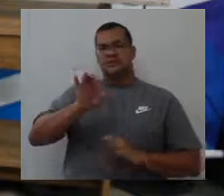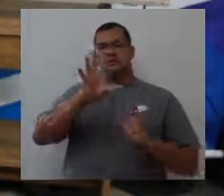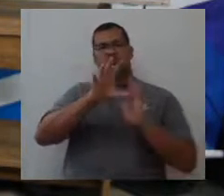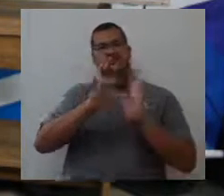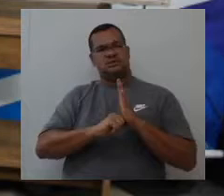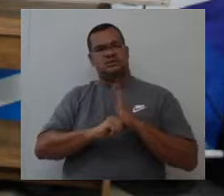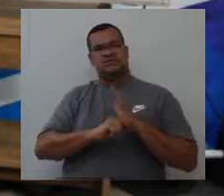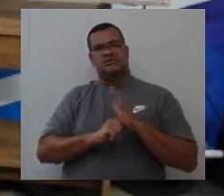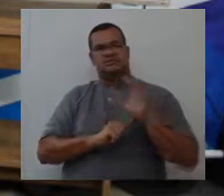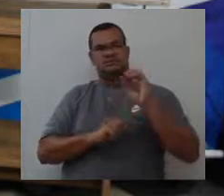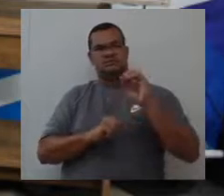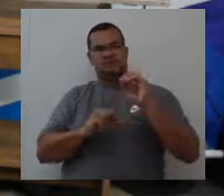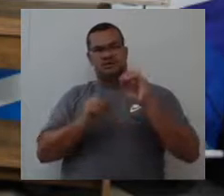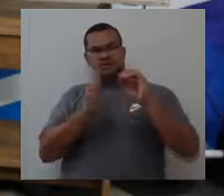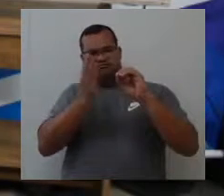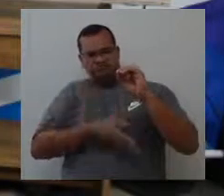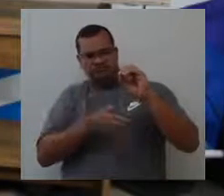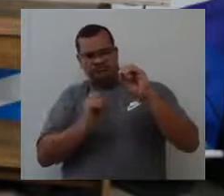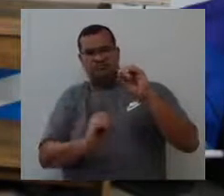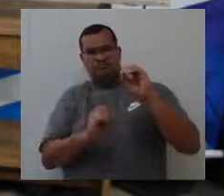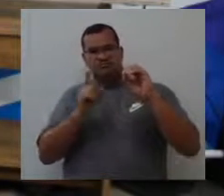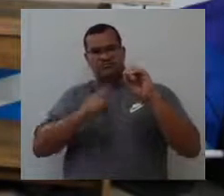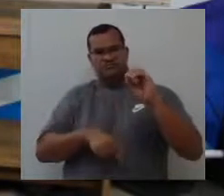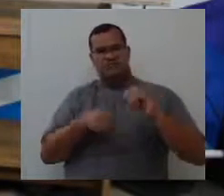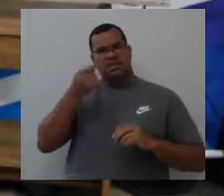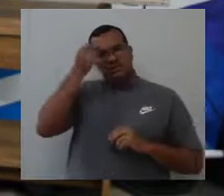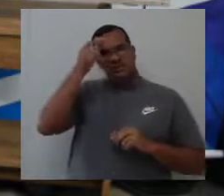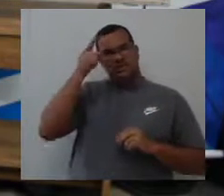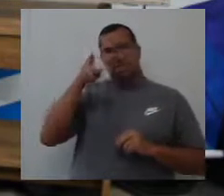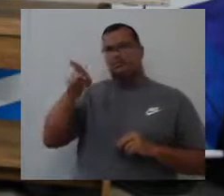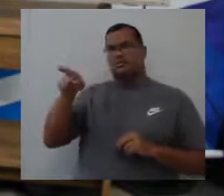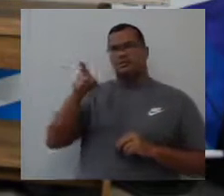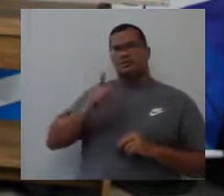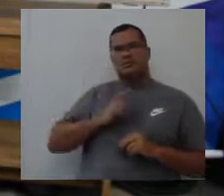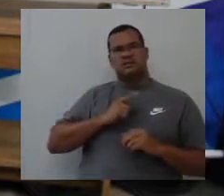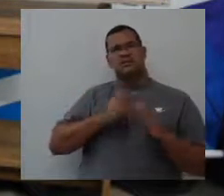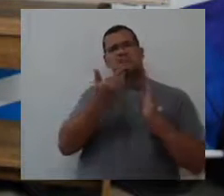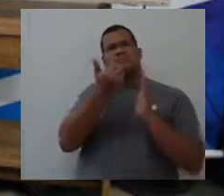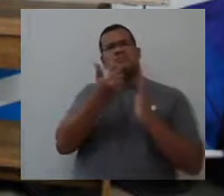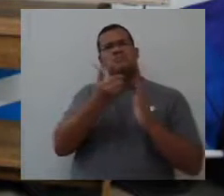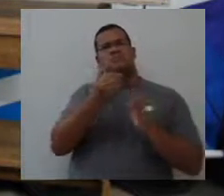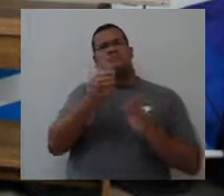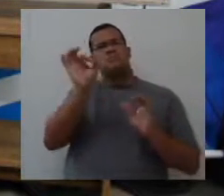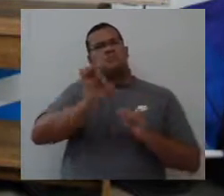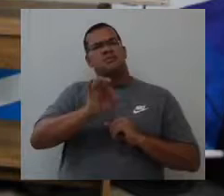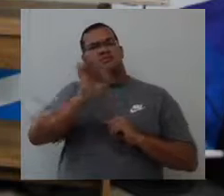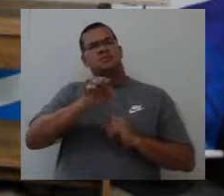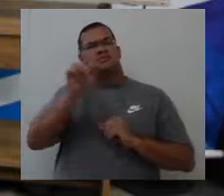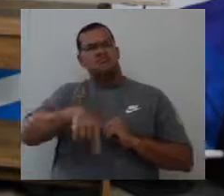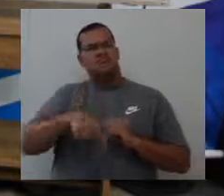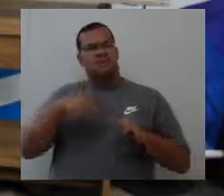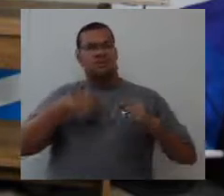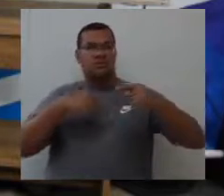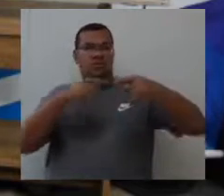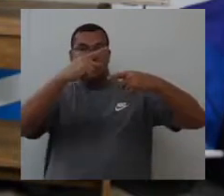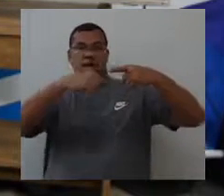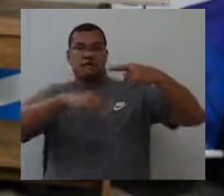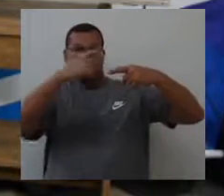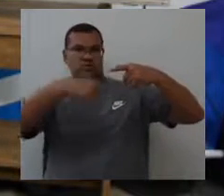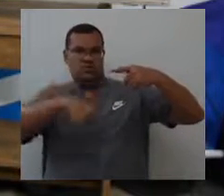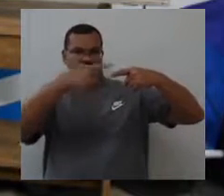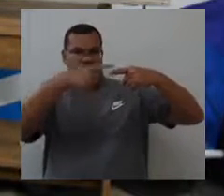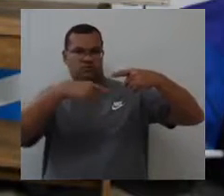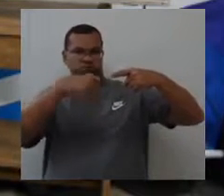porcentagem. Essa ideia traz para a gente que porcentagem é, na verdade, uma razão